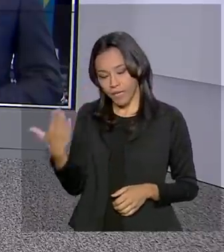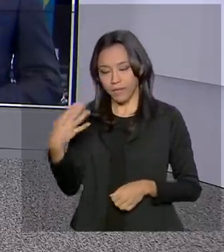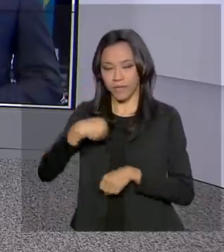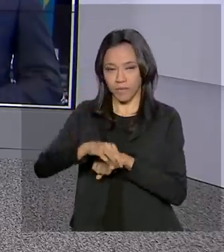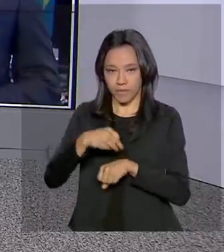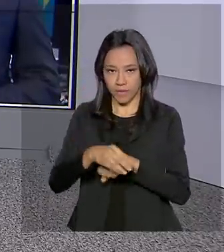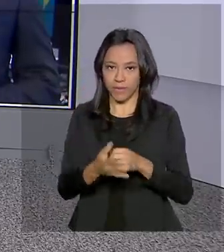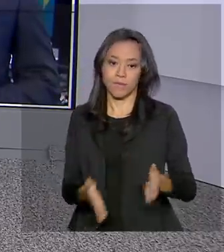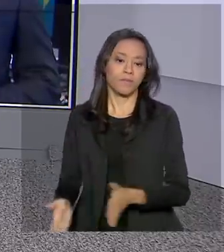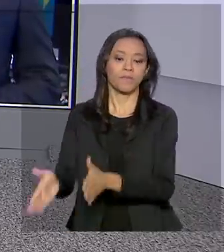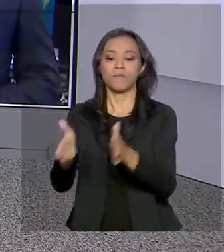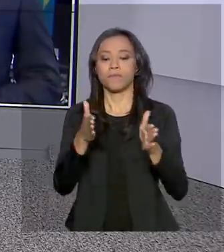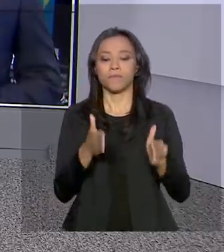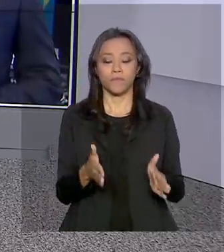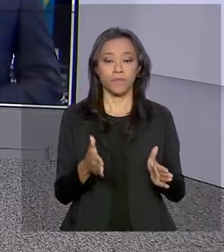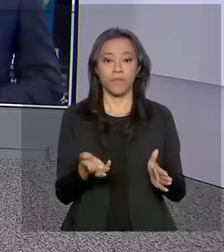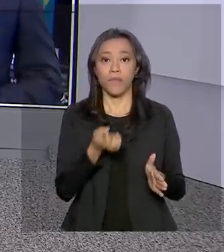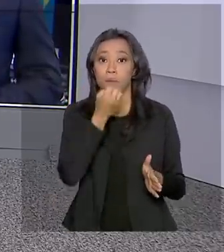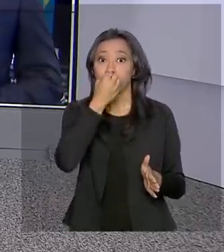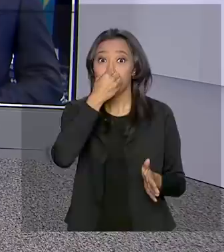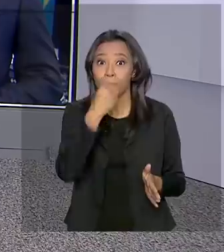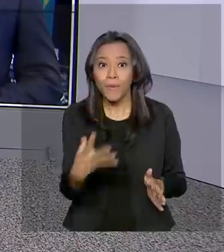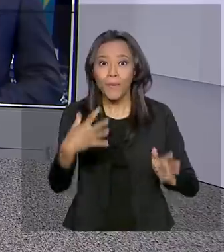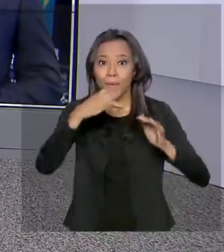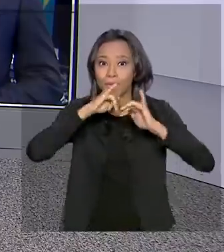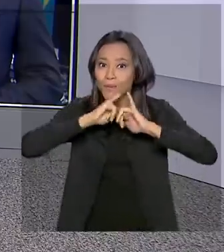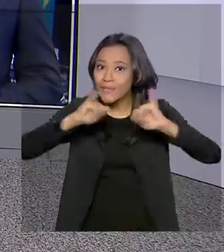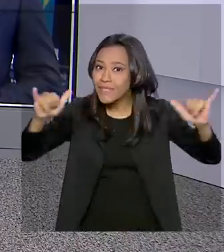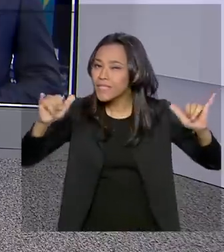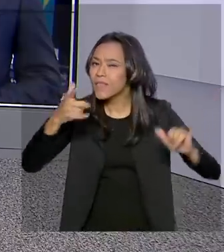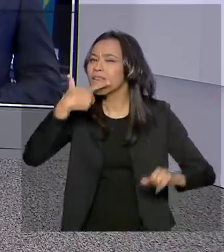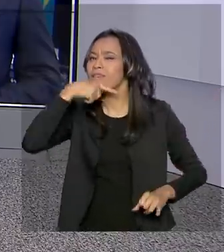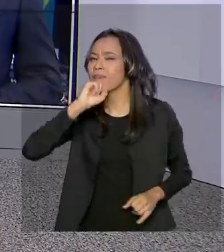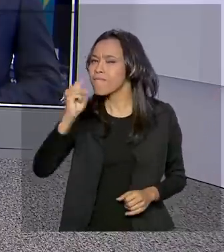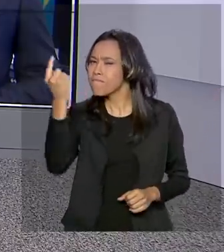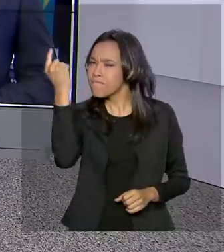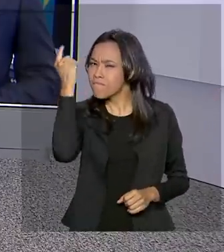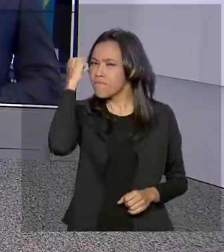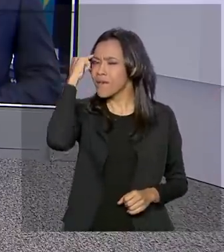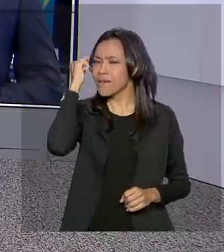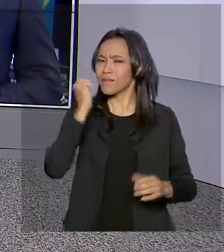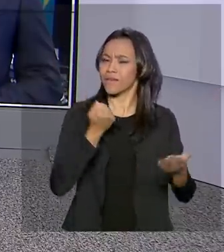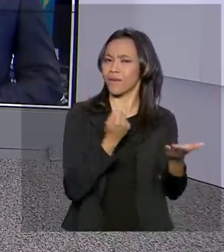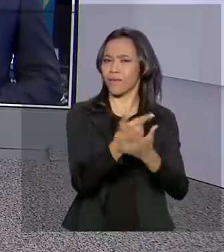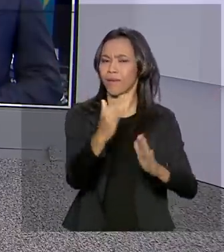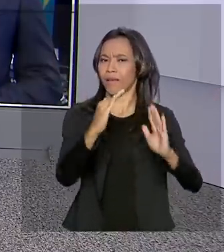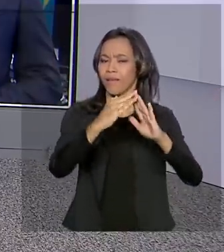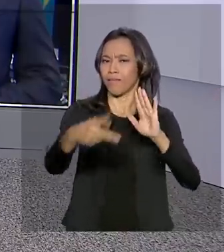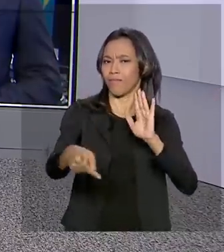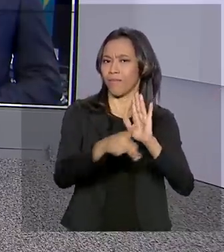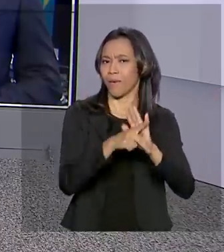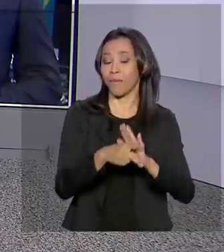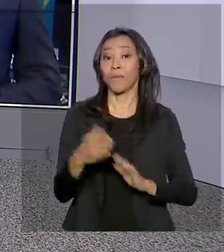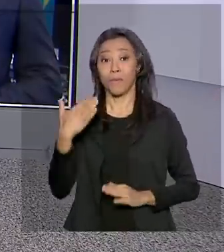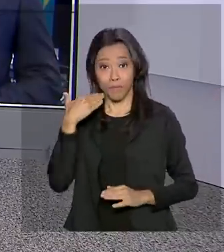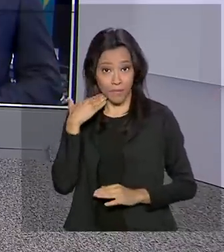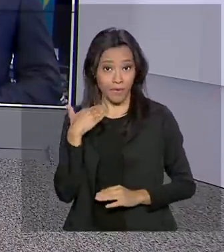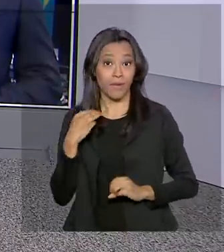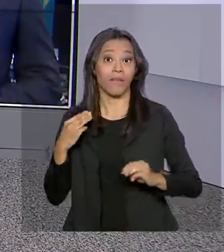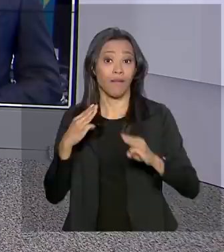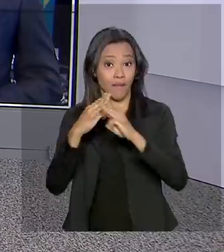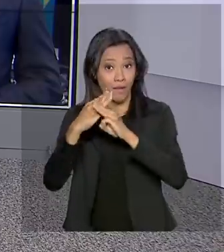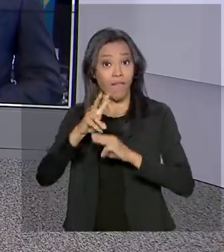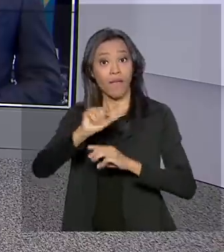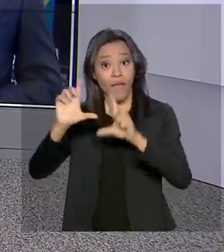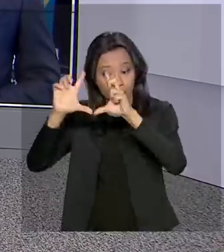alessandra e uma boa notícia para quem está pensando em comprar a casa própria a caixa vai reduzir as